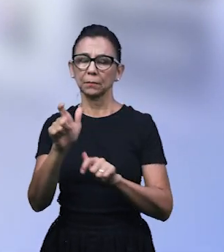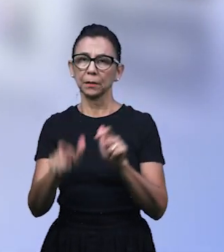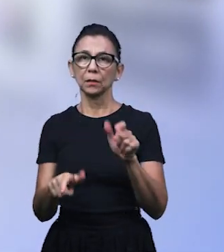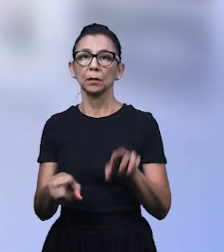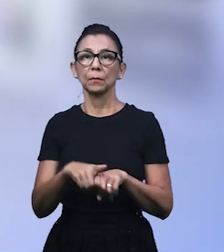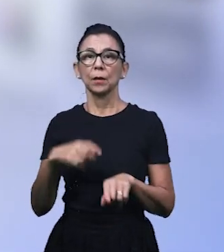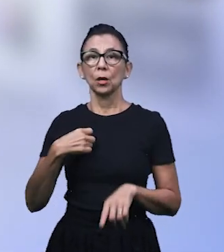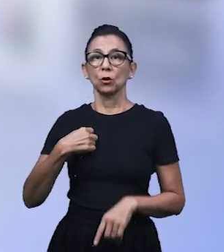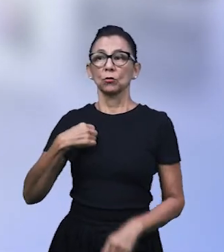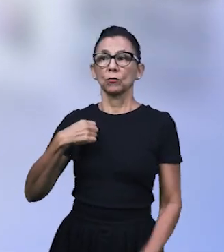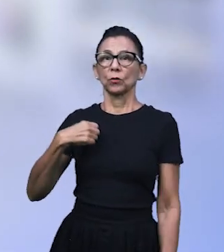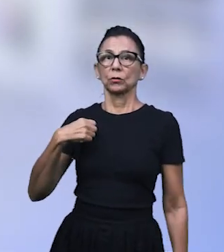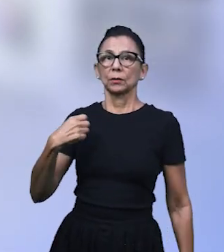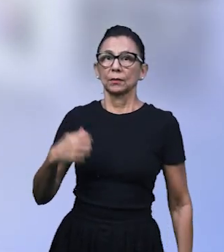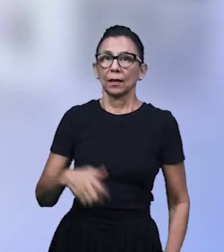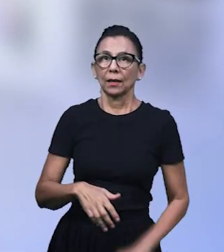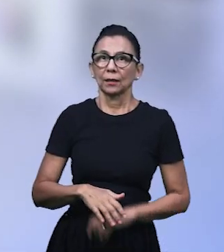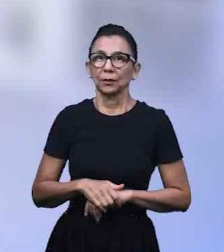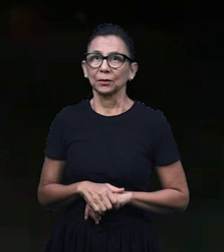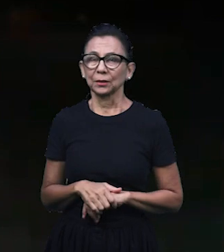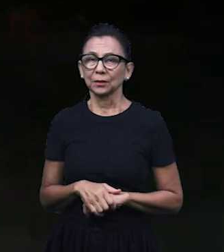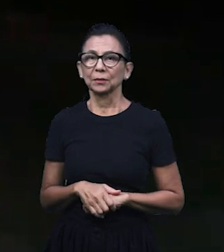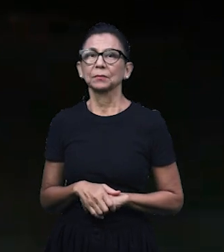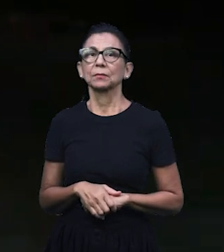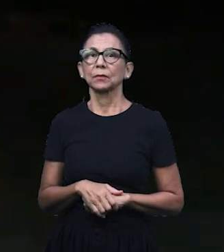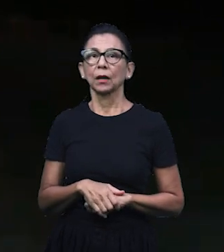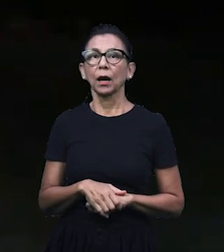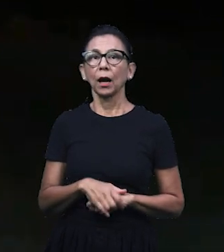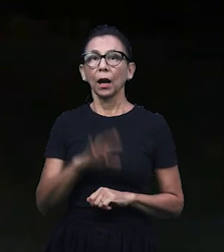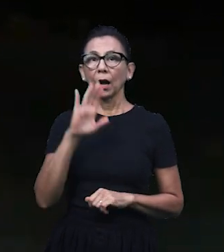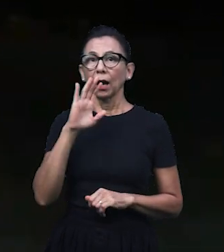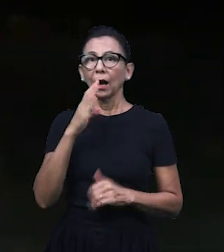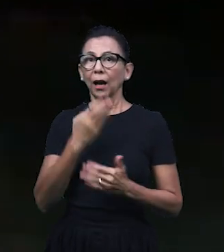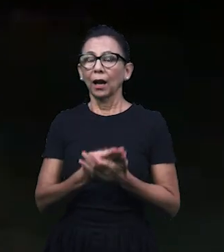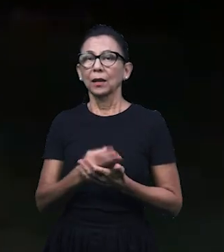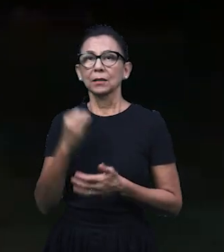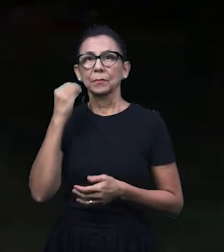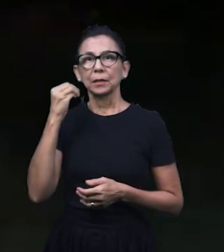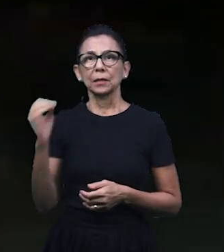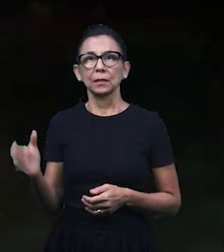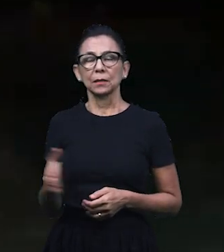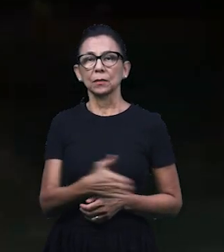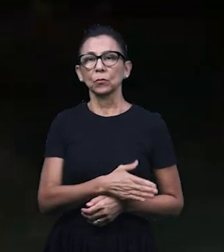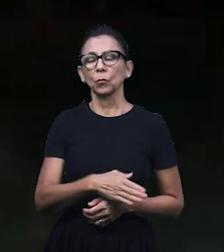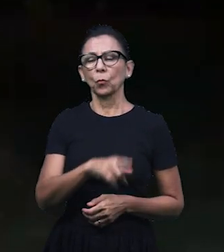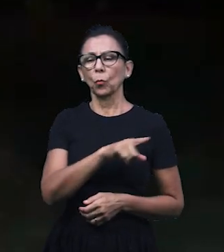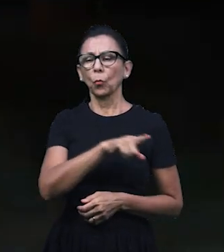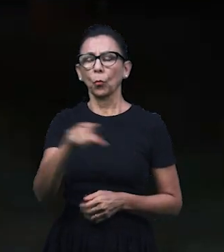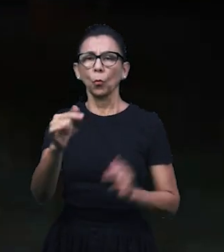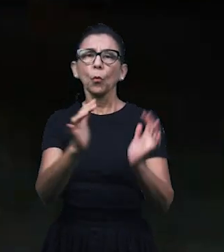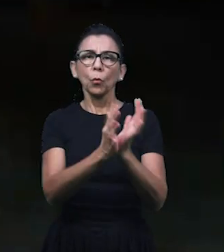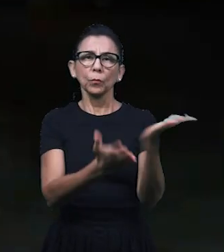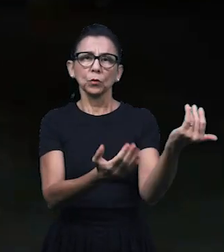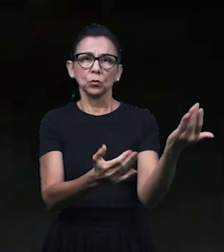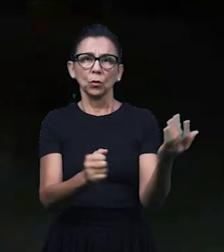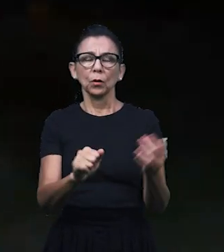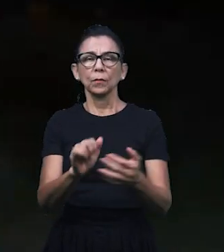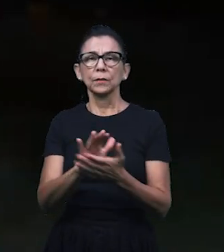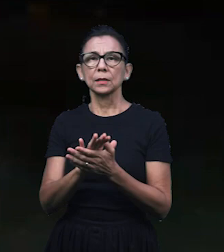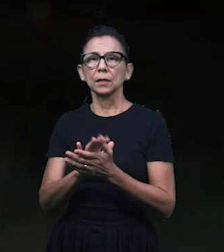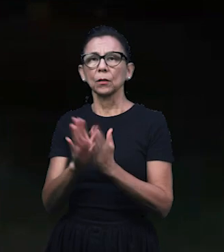foram surpreendidos pelo agir de Deus. Quando os irmãos oraram por mim, na cidade de Itabuna, quando a gente estava fazendo esse mesmo trabalho